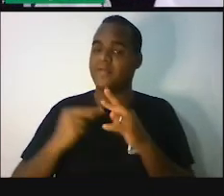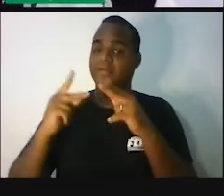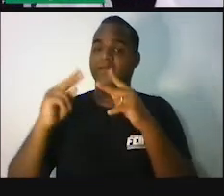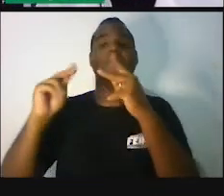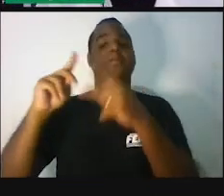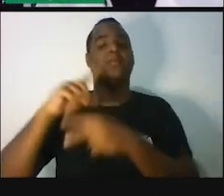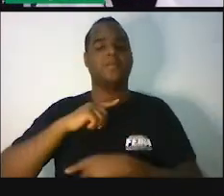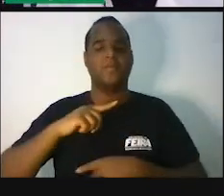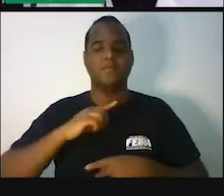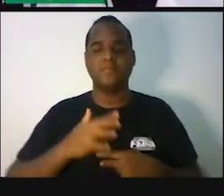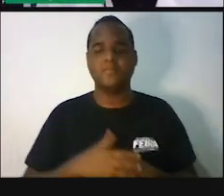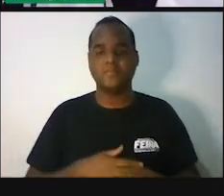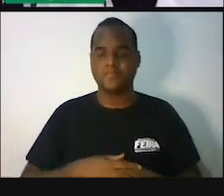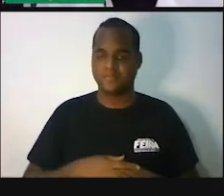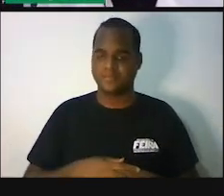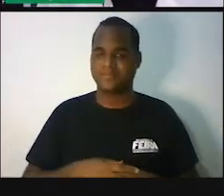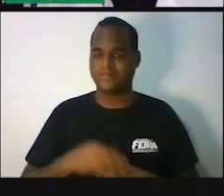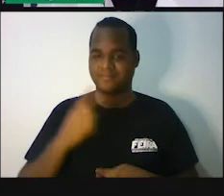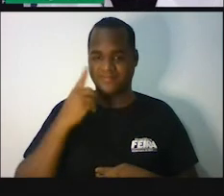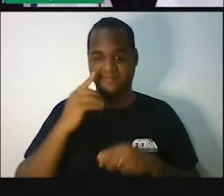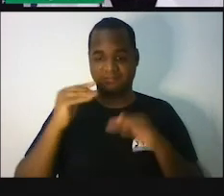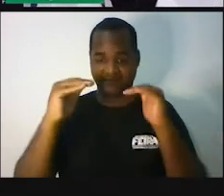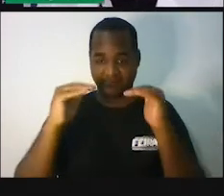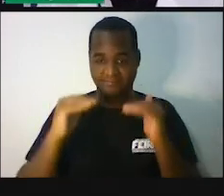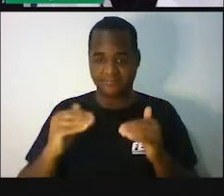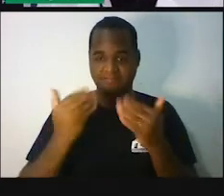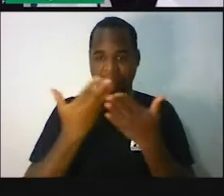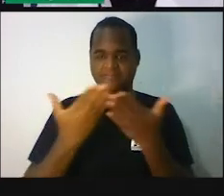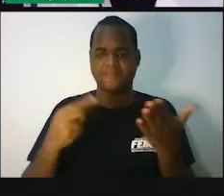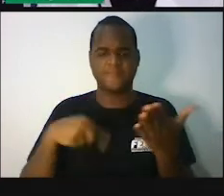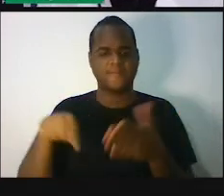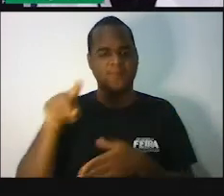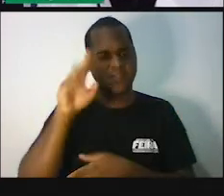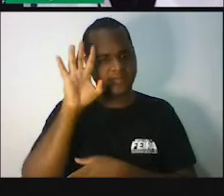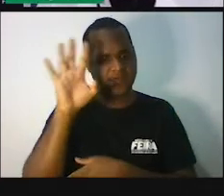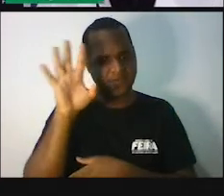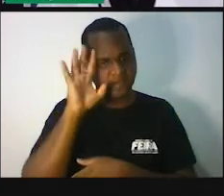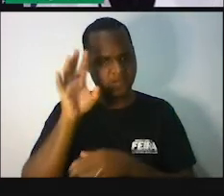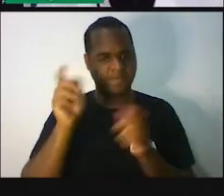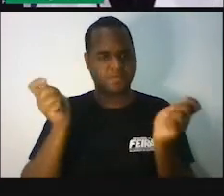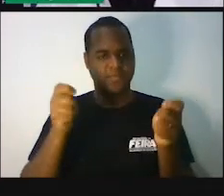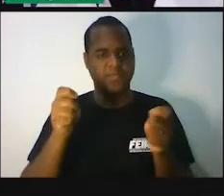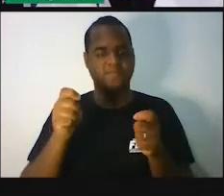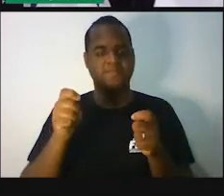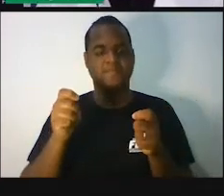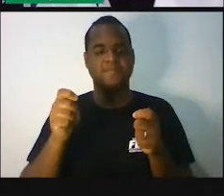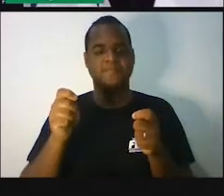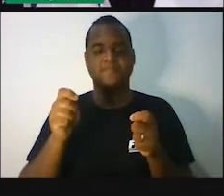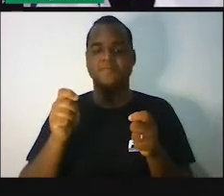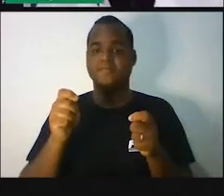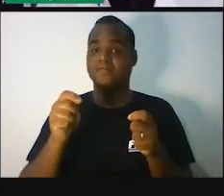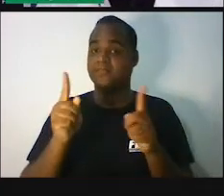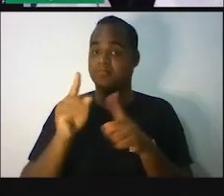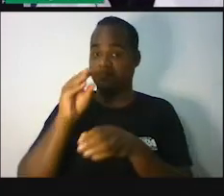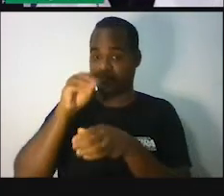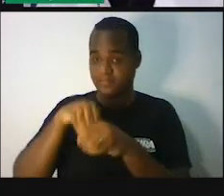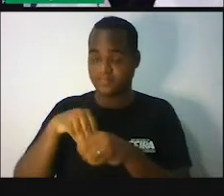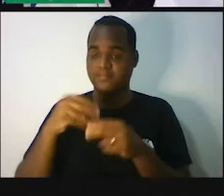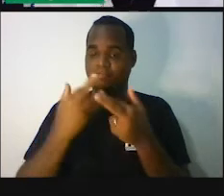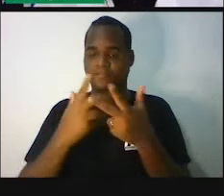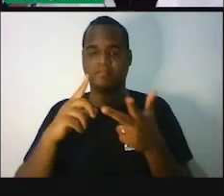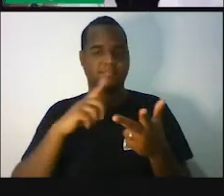E aqui embaixo tem uma situação para a gente pensar, né? Dentro dessa